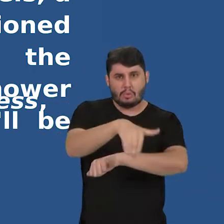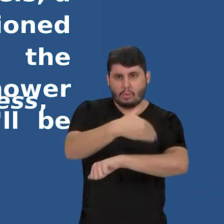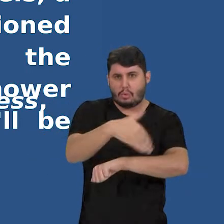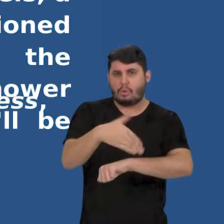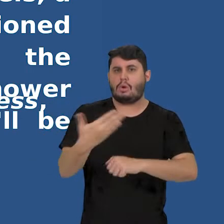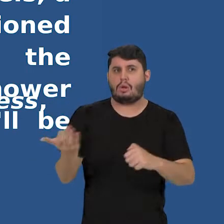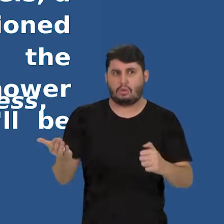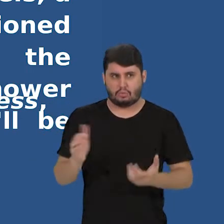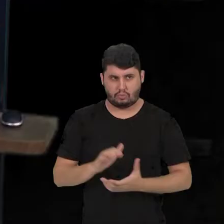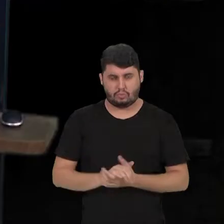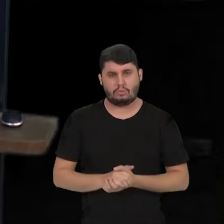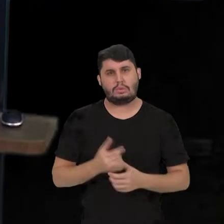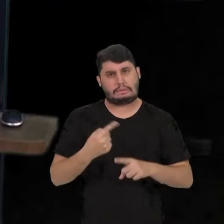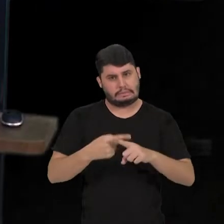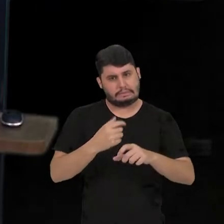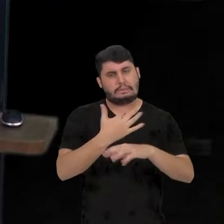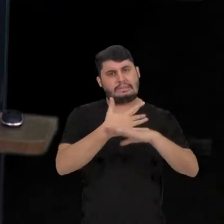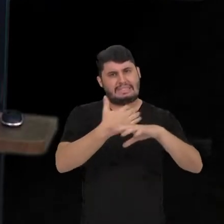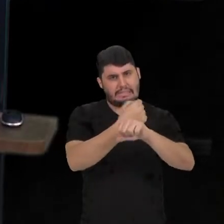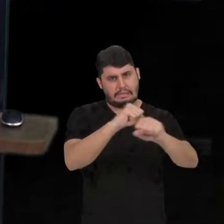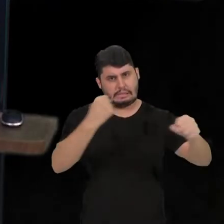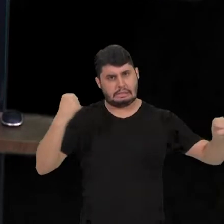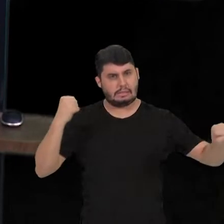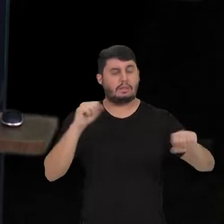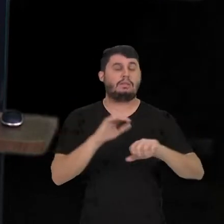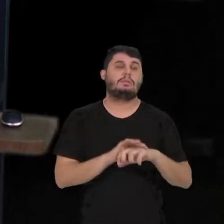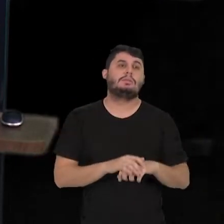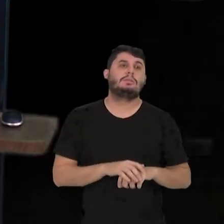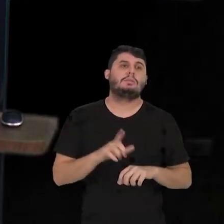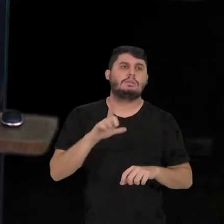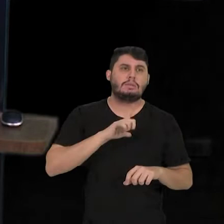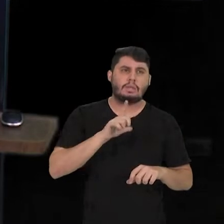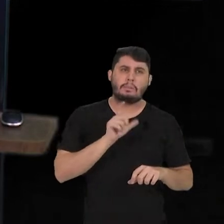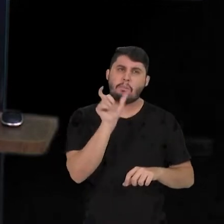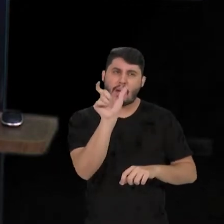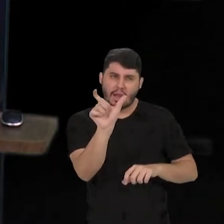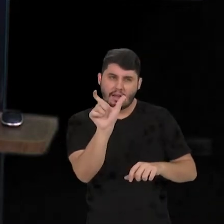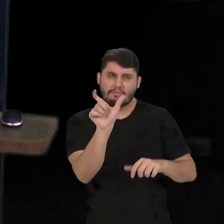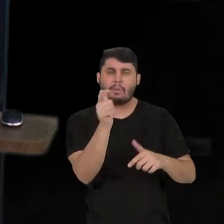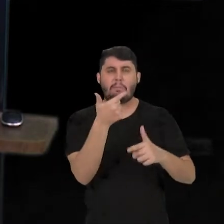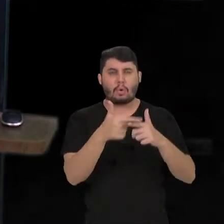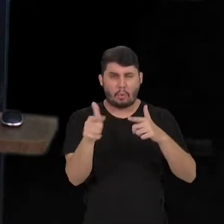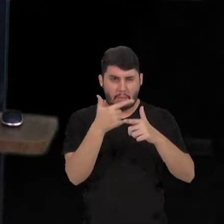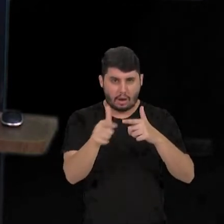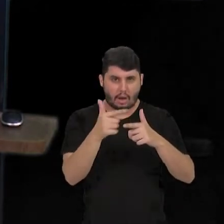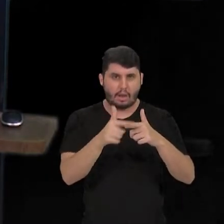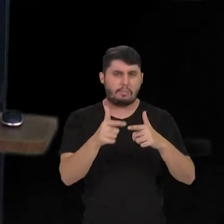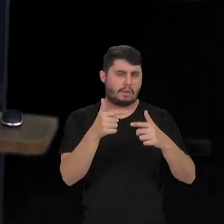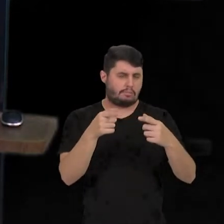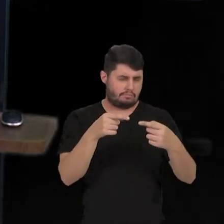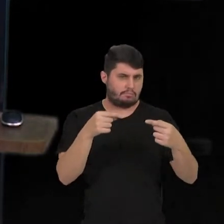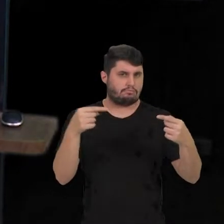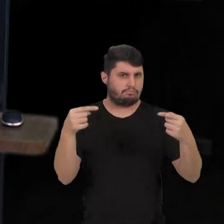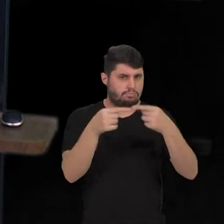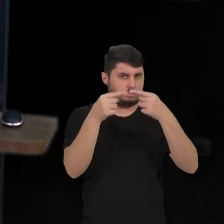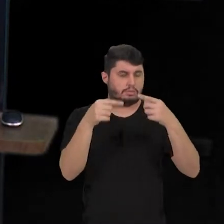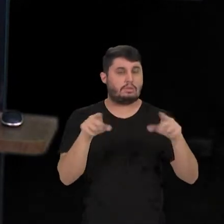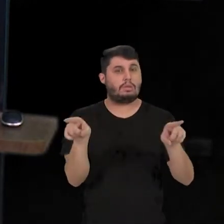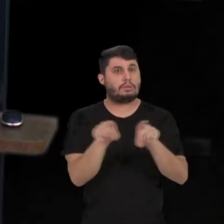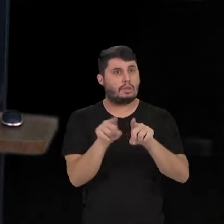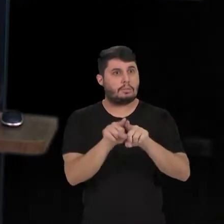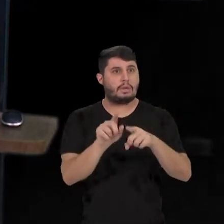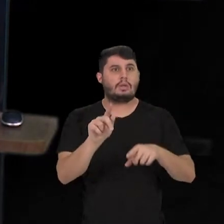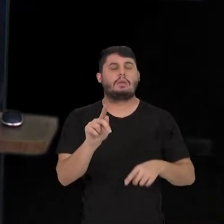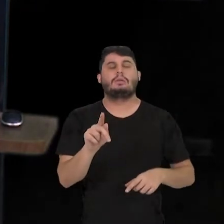gente morando na rua, né? Bom, problemas, isso é problema, claro. Homeless, lembram? Sem teto, né? Então, além